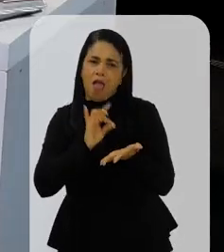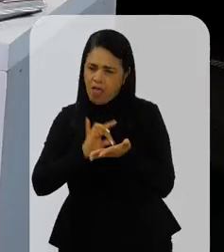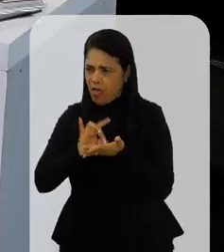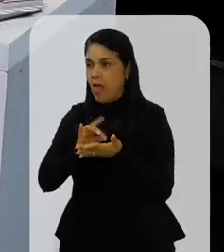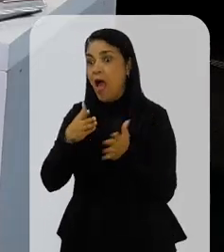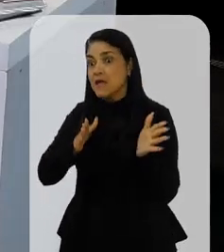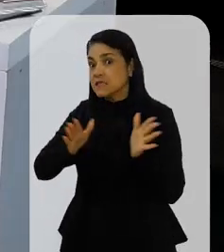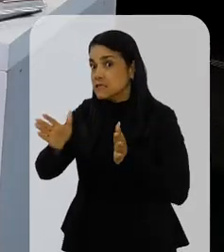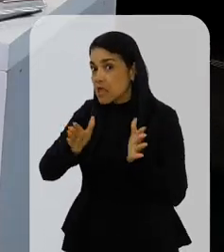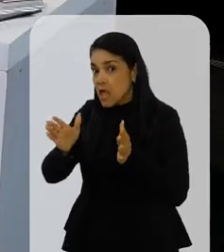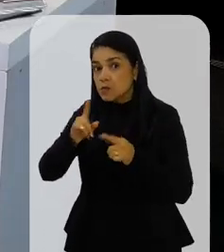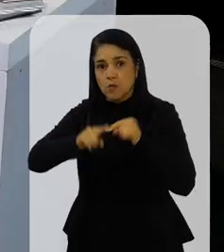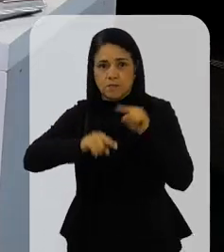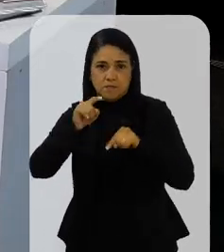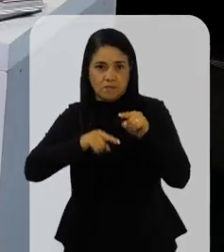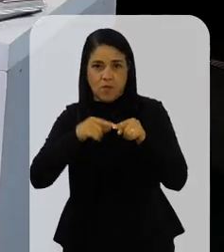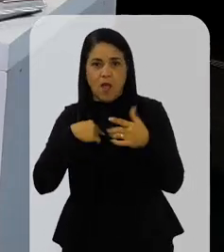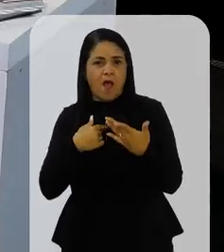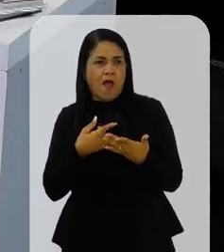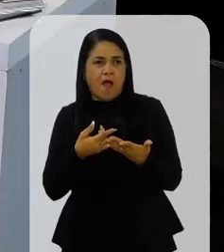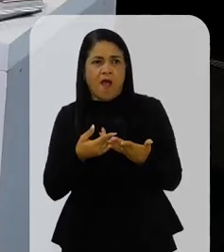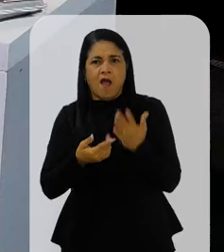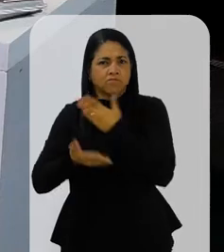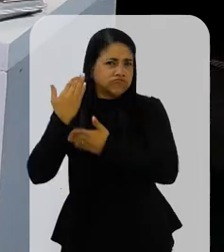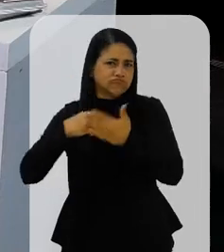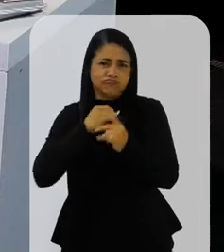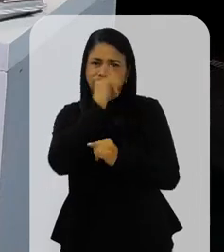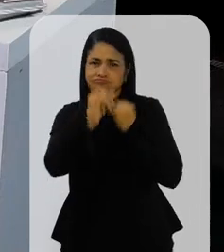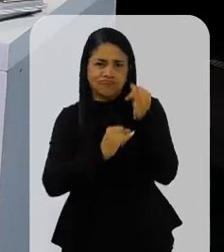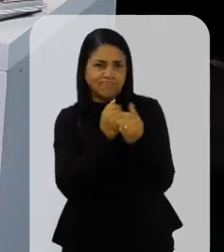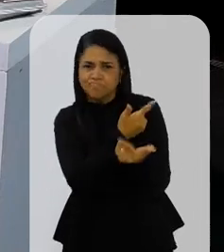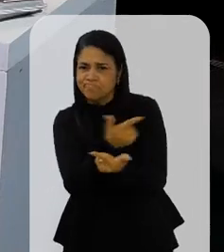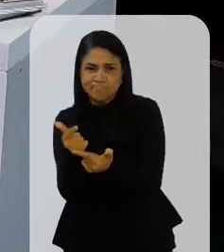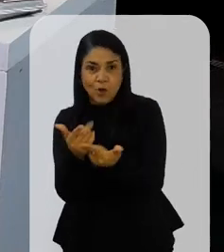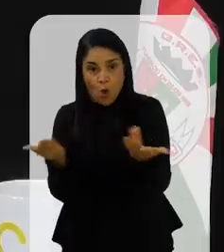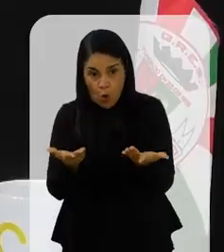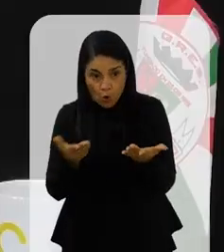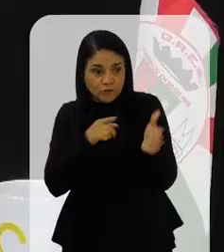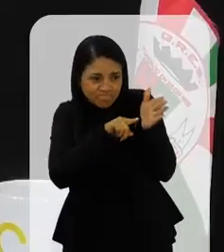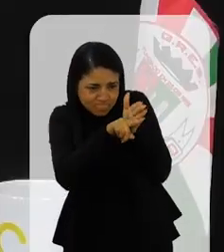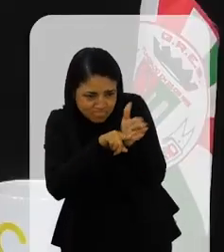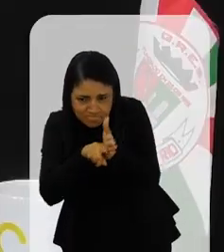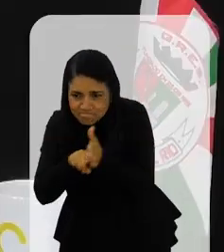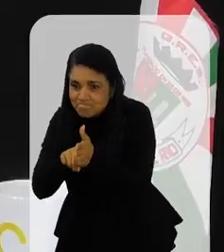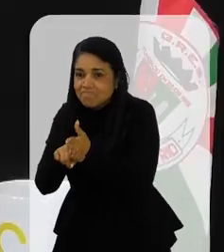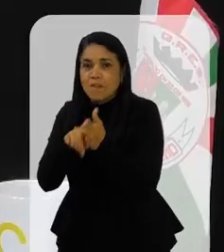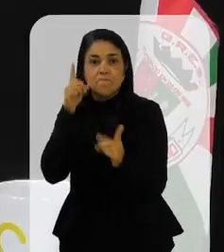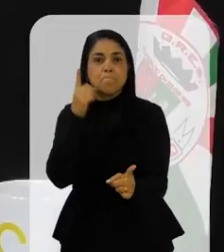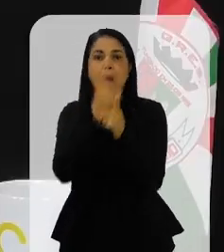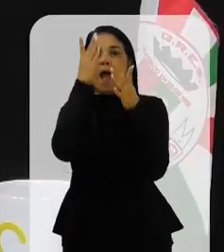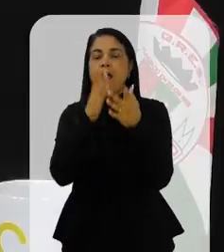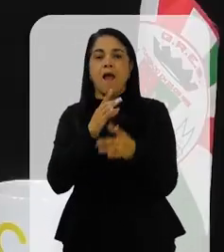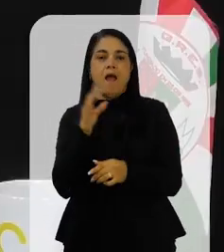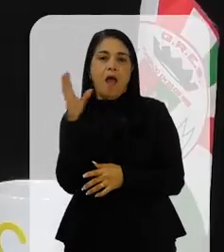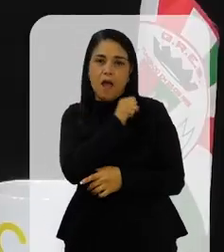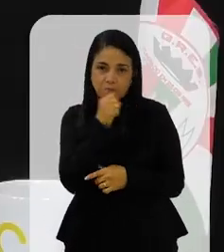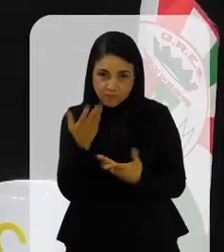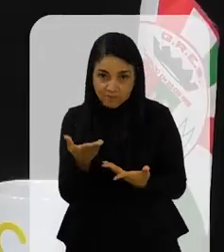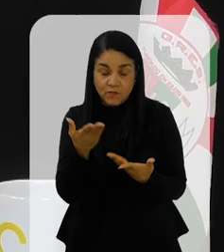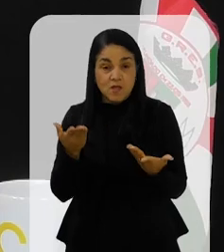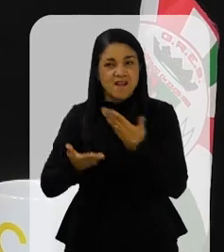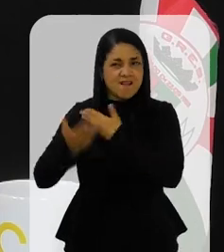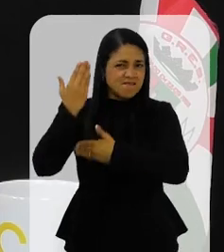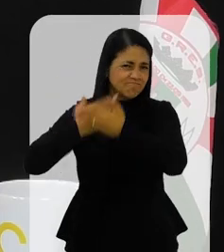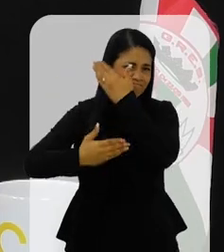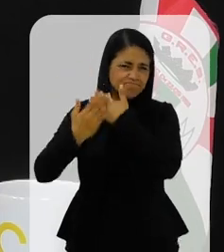material e acesso. Porque antigamente, uma internet, hoje você não sabe fazer, você pesquisa como faz isso, você chega. Mas nós somos do tempo